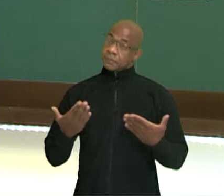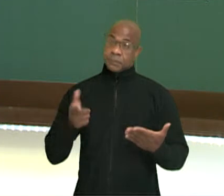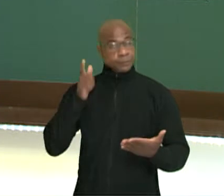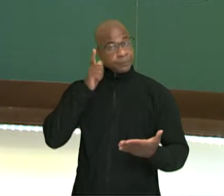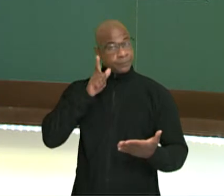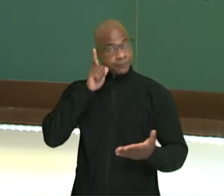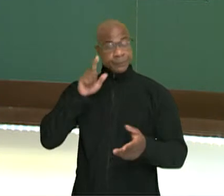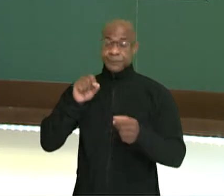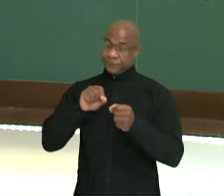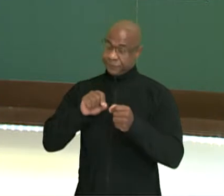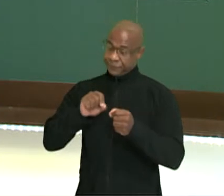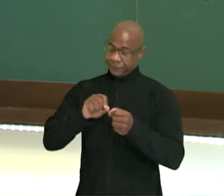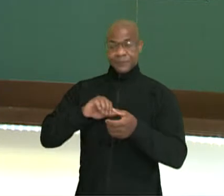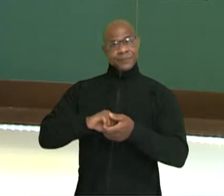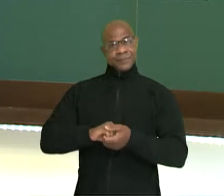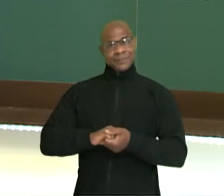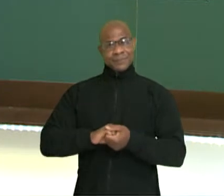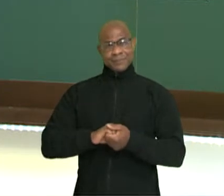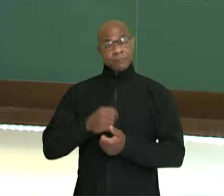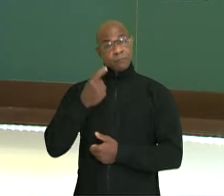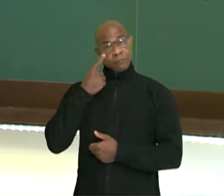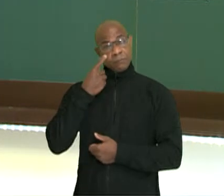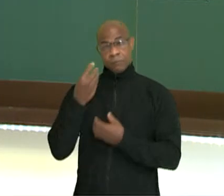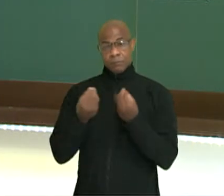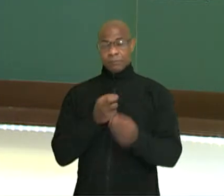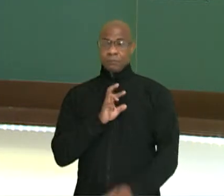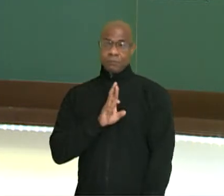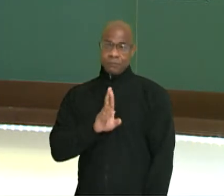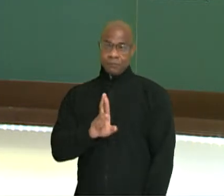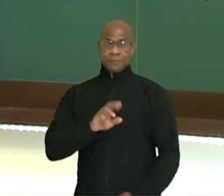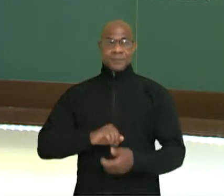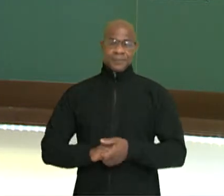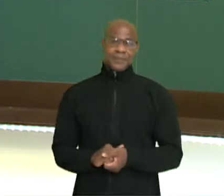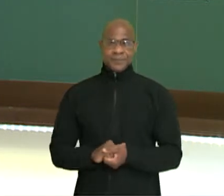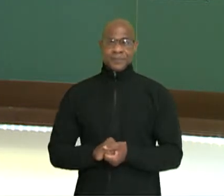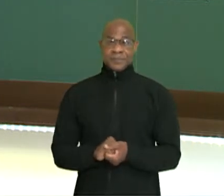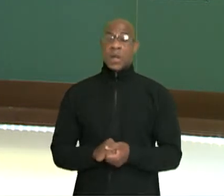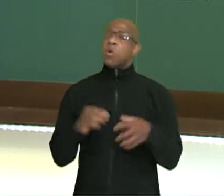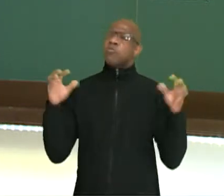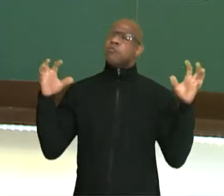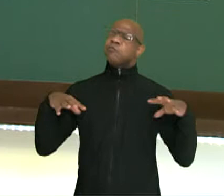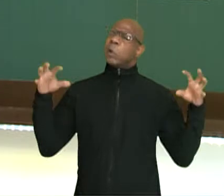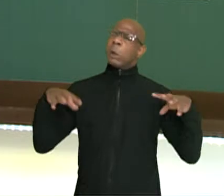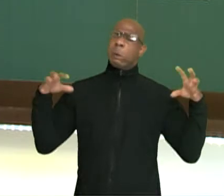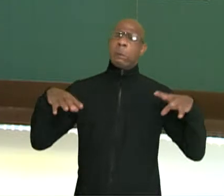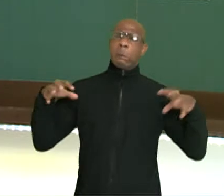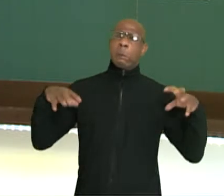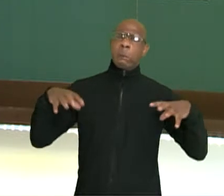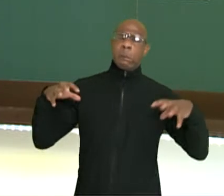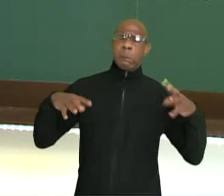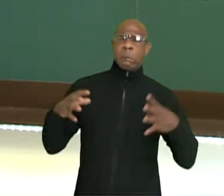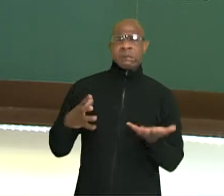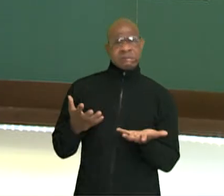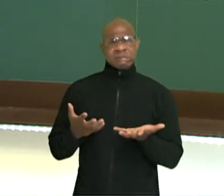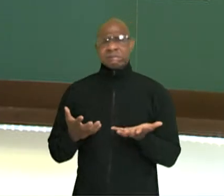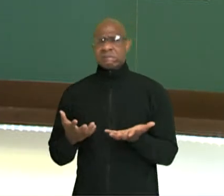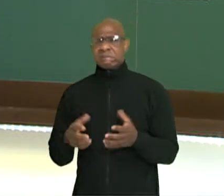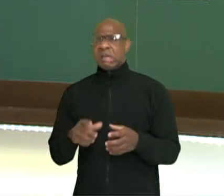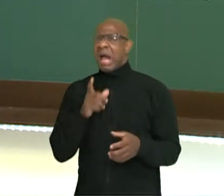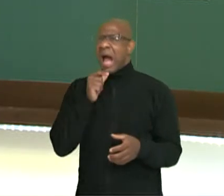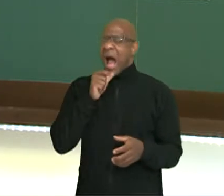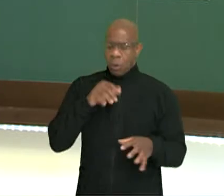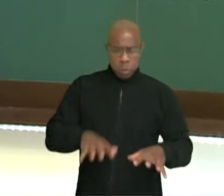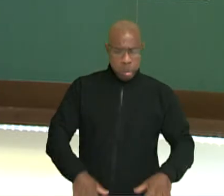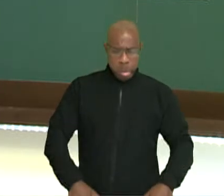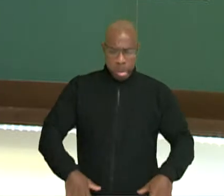Conseguiu fazer a atividade? Vamos ver como é que ficou aqui? Olha só. Chuvas torrenciais significam grandes volumes de